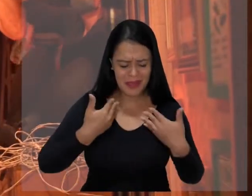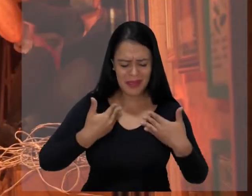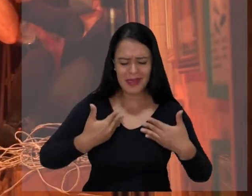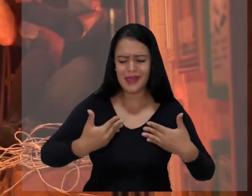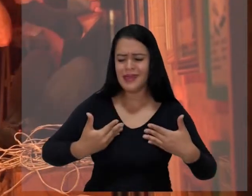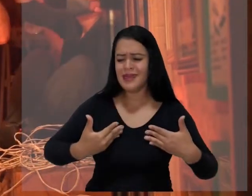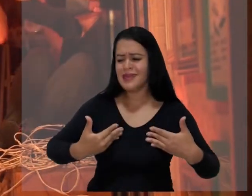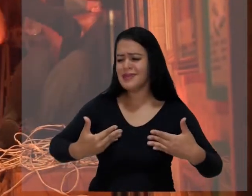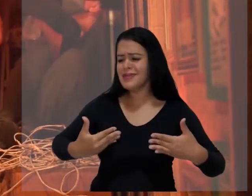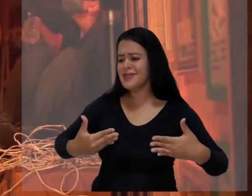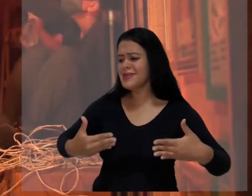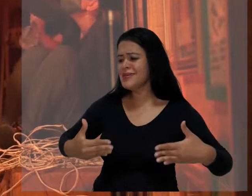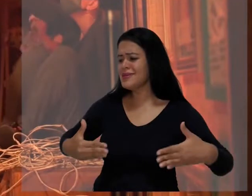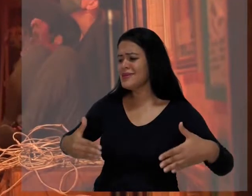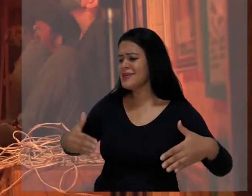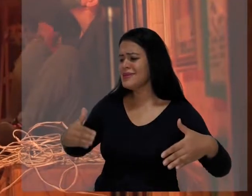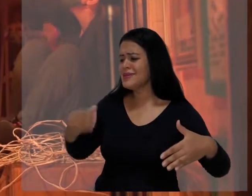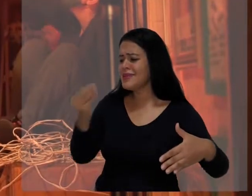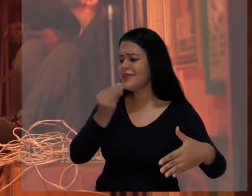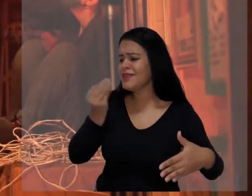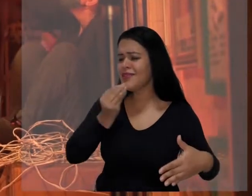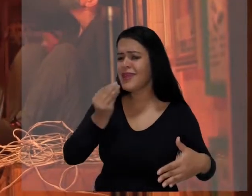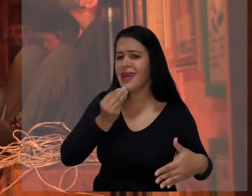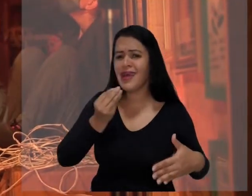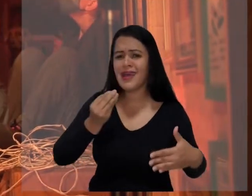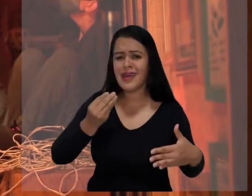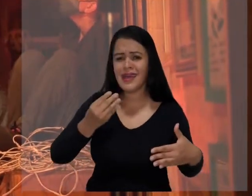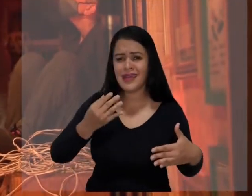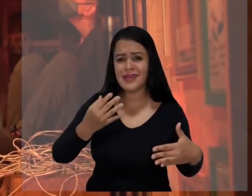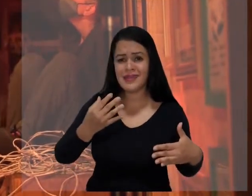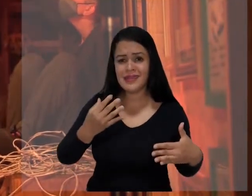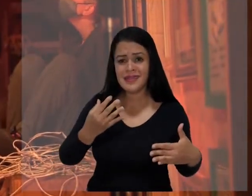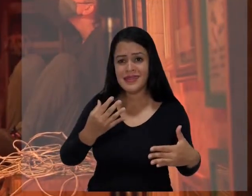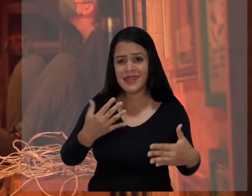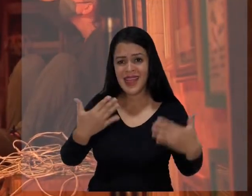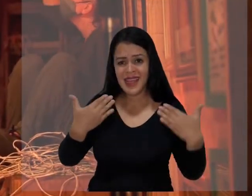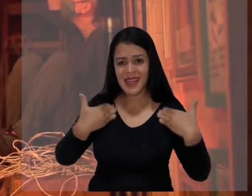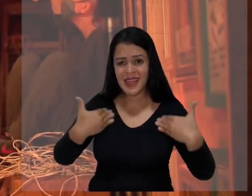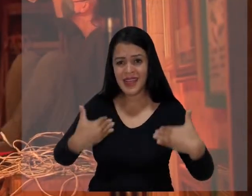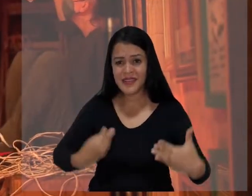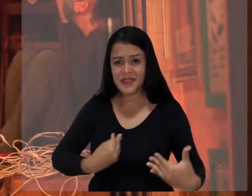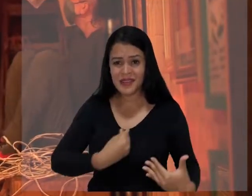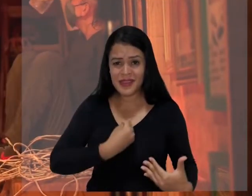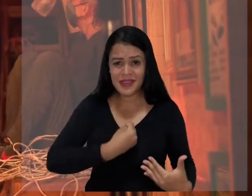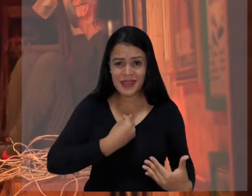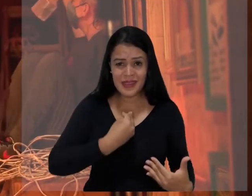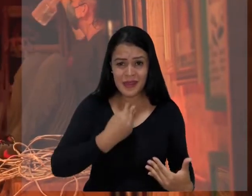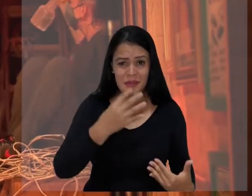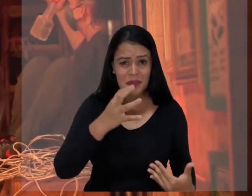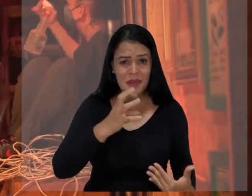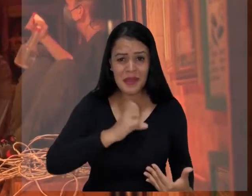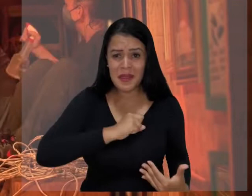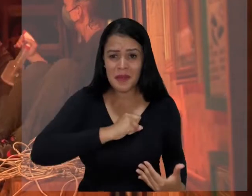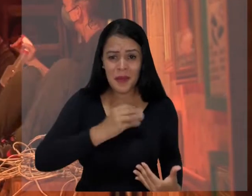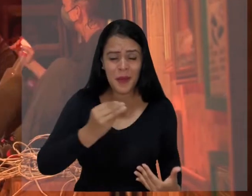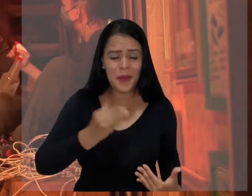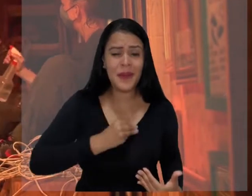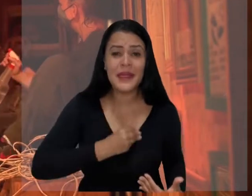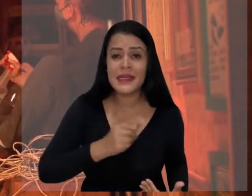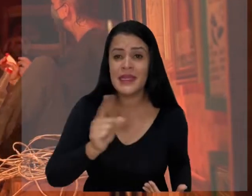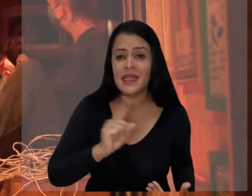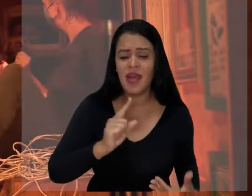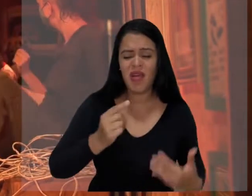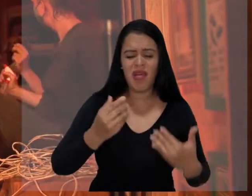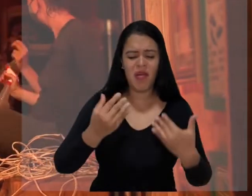e se rasga. A carne é frágil, não porque ama ou peca, mas porque